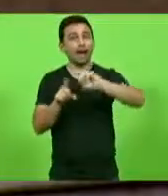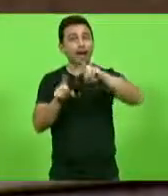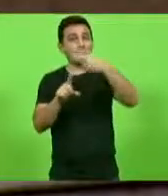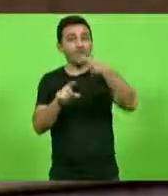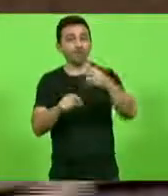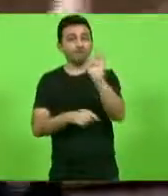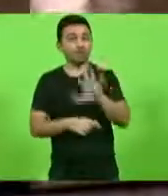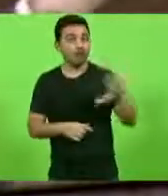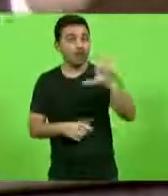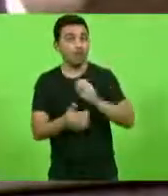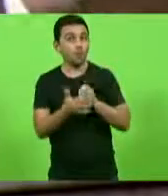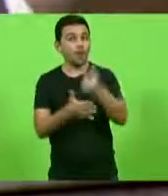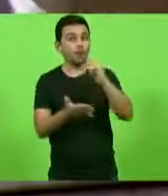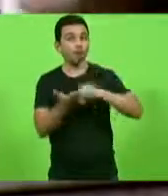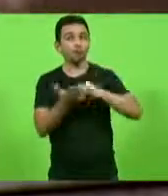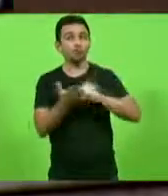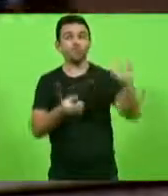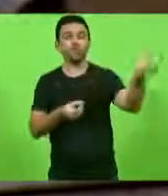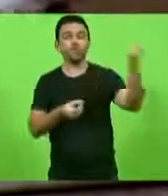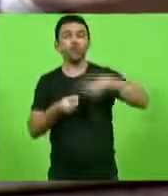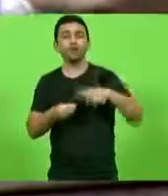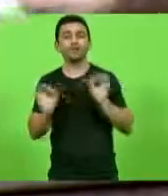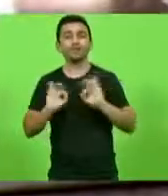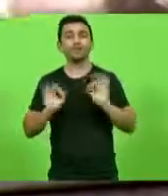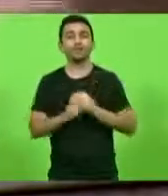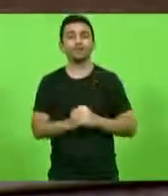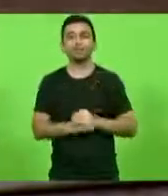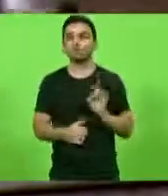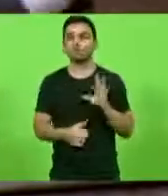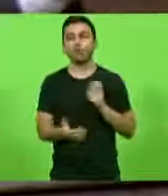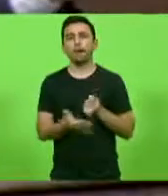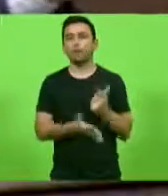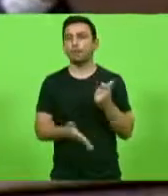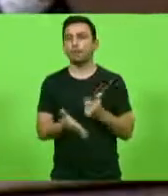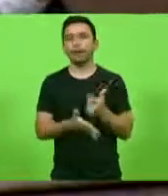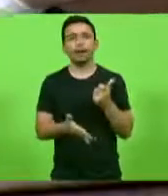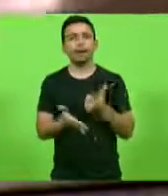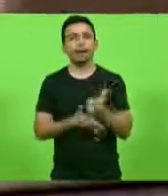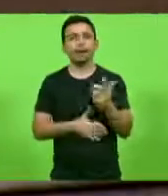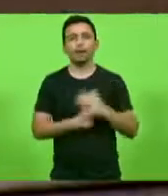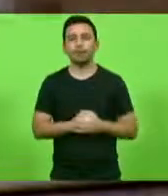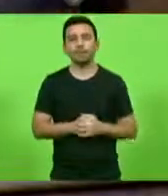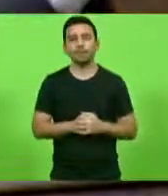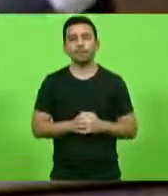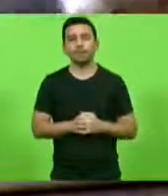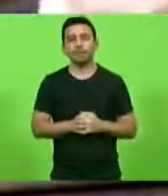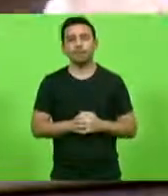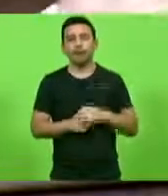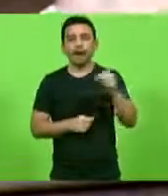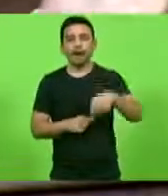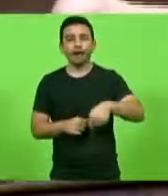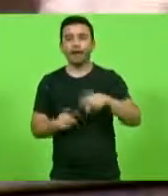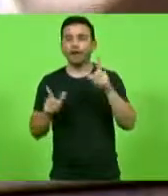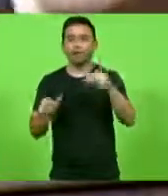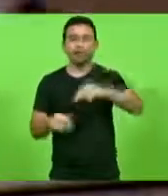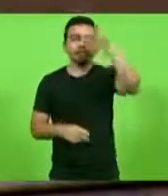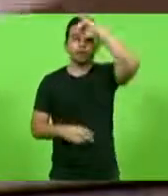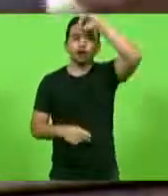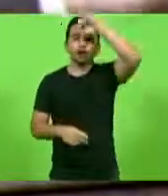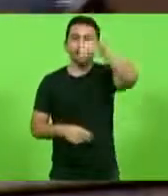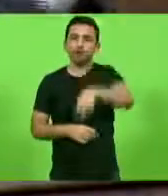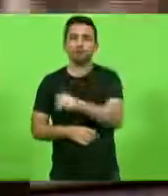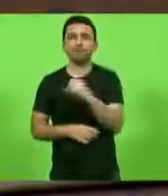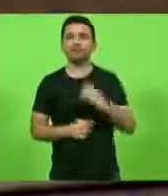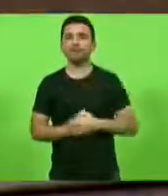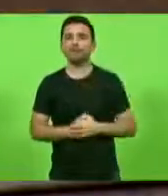federais que não voltam para Santa Catarina. A gente só paga. A gente só paga. Nós somos os trouxas, é isso que nós somos. A União